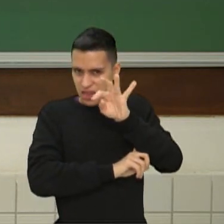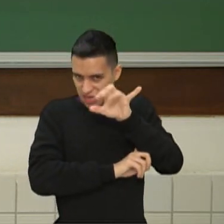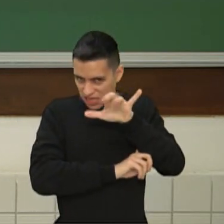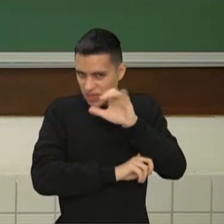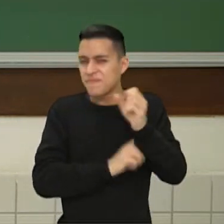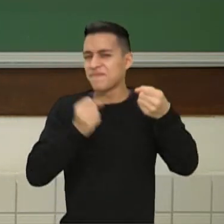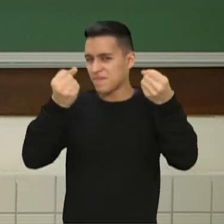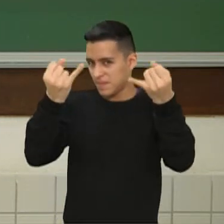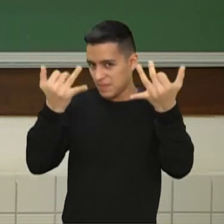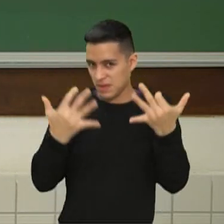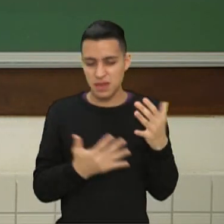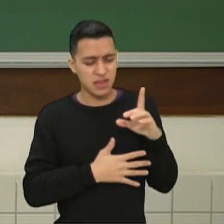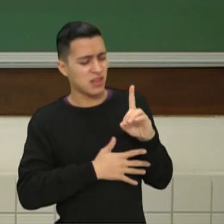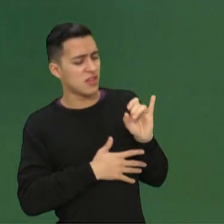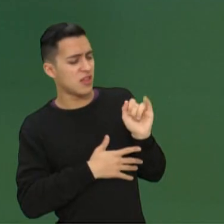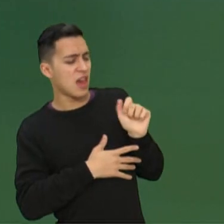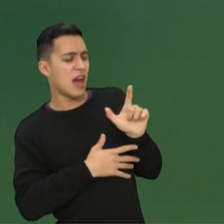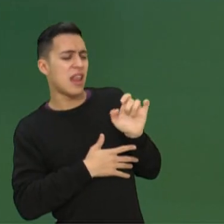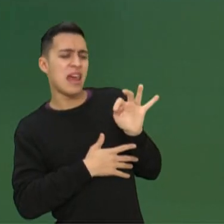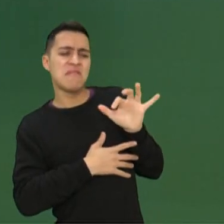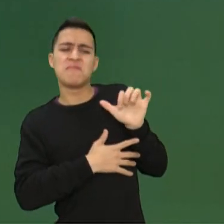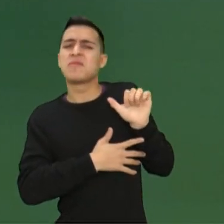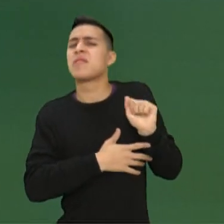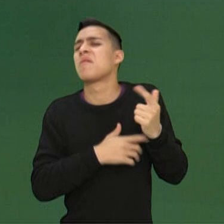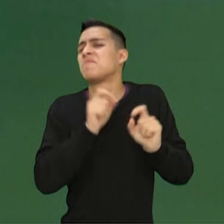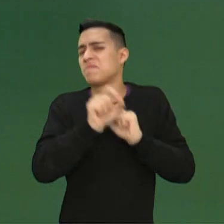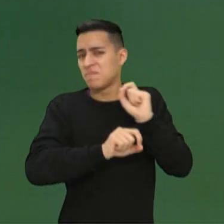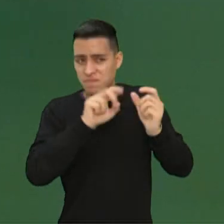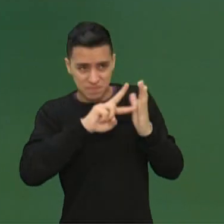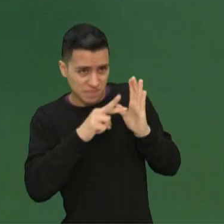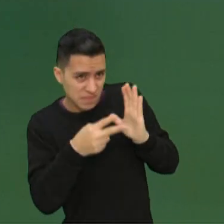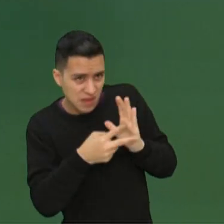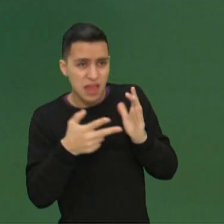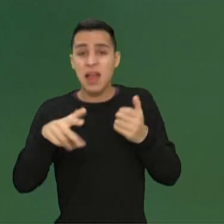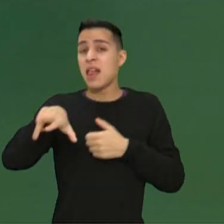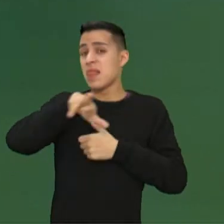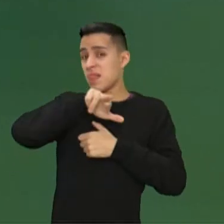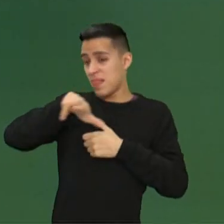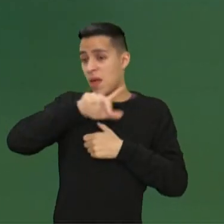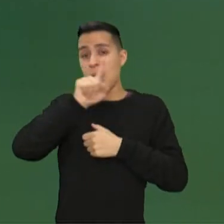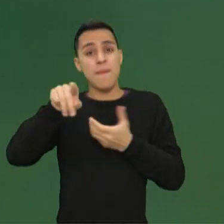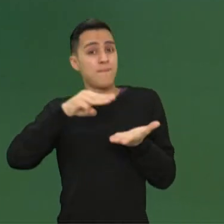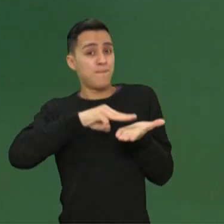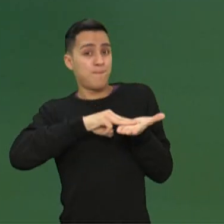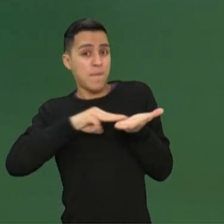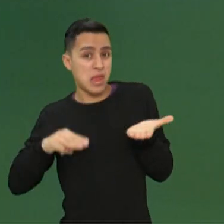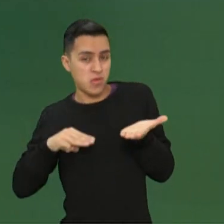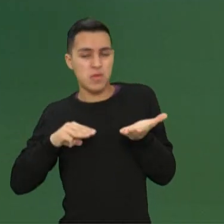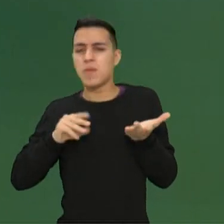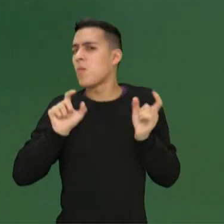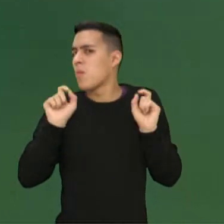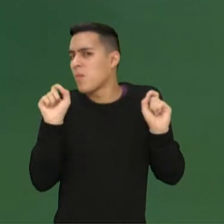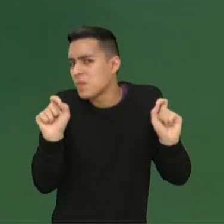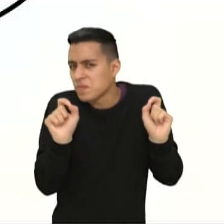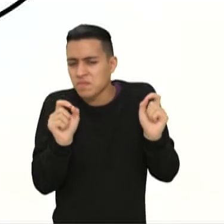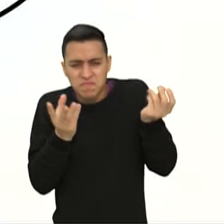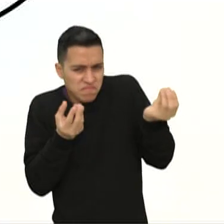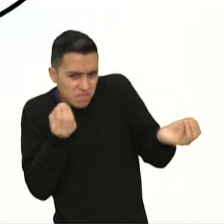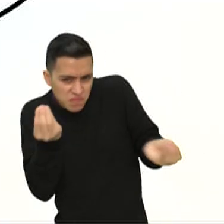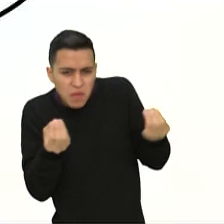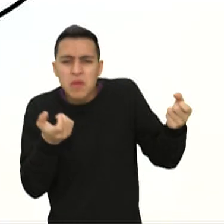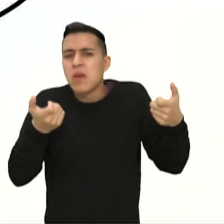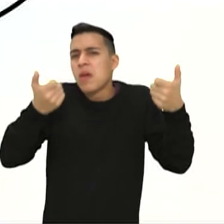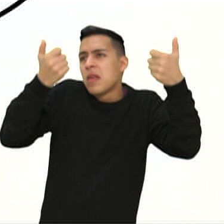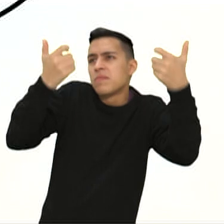aí, ó. Dialética para o Hegel, tá? Dialética não é um método. Não é que o Hegel usa isso para explicar o